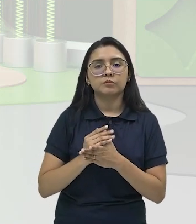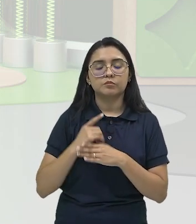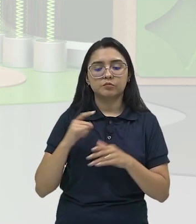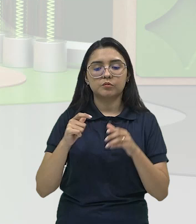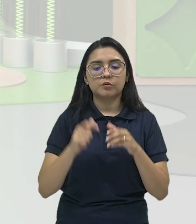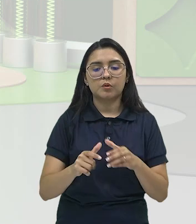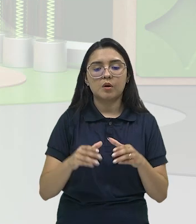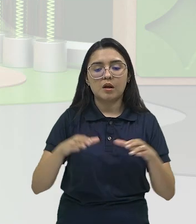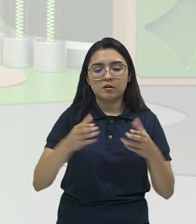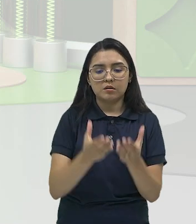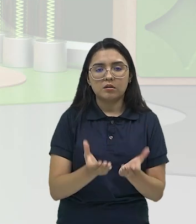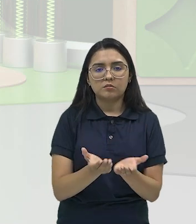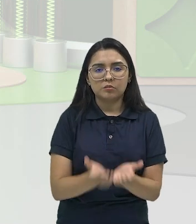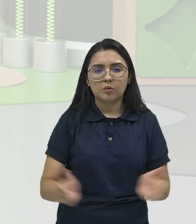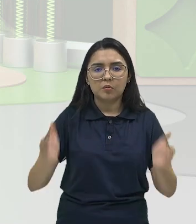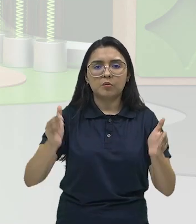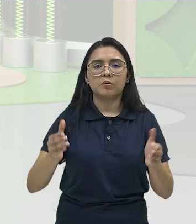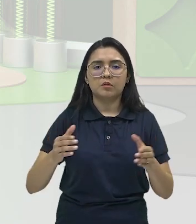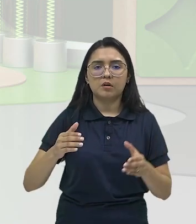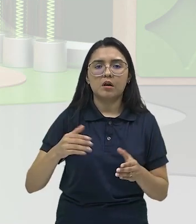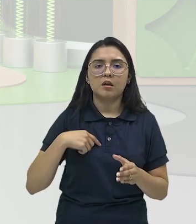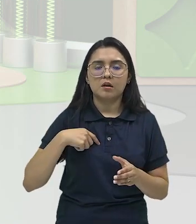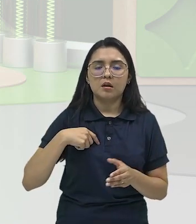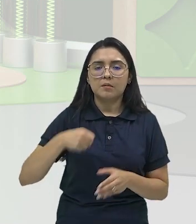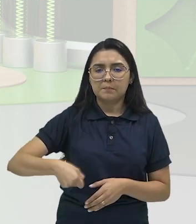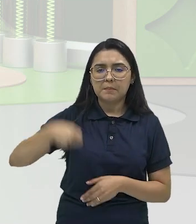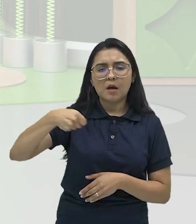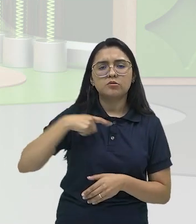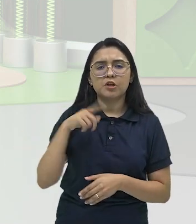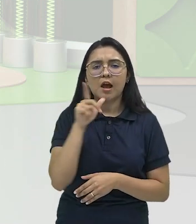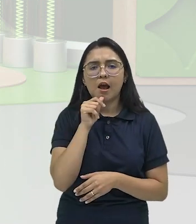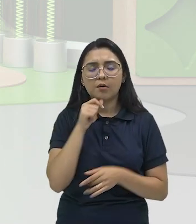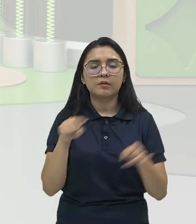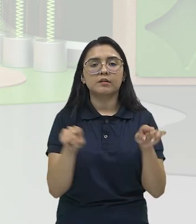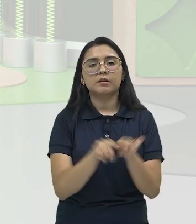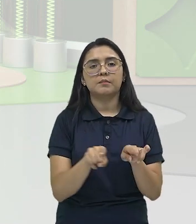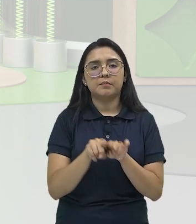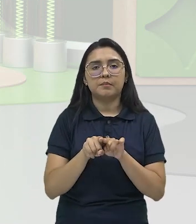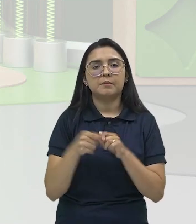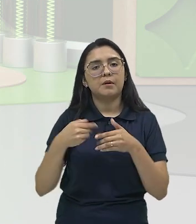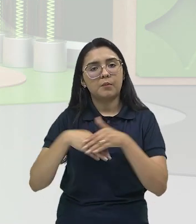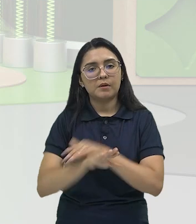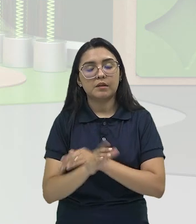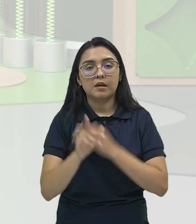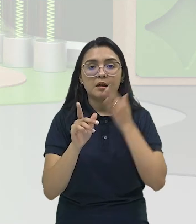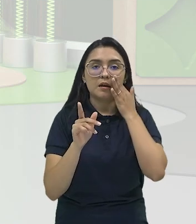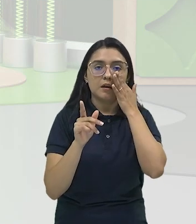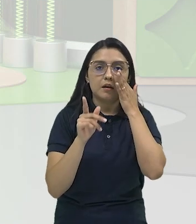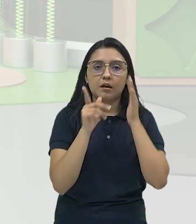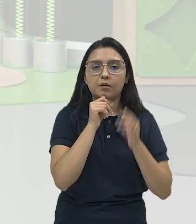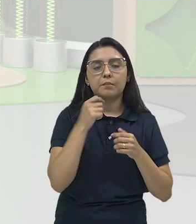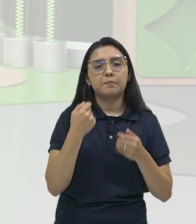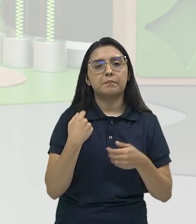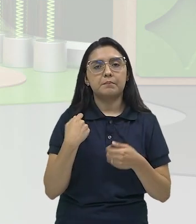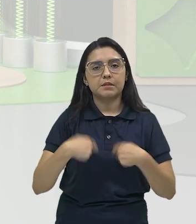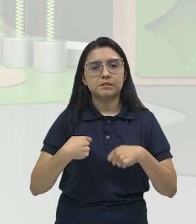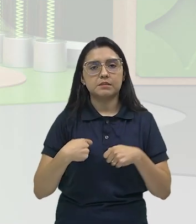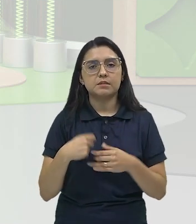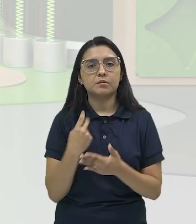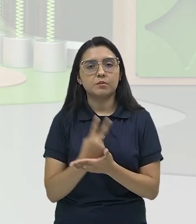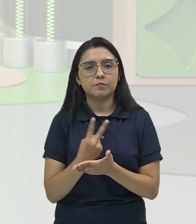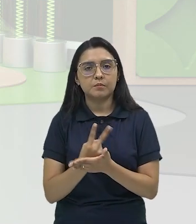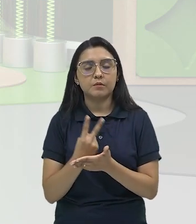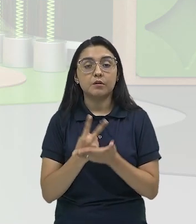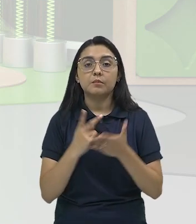casas, bacias, baldes de água, né, que estão ali para reservar essa água. Sempre tem que ter o cuidado de